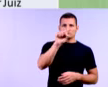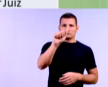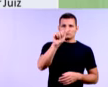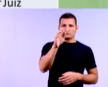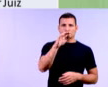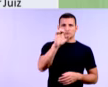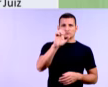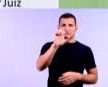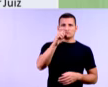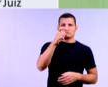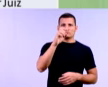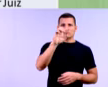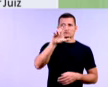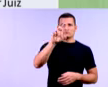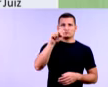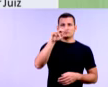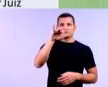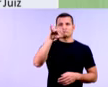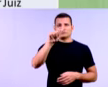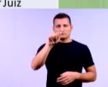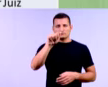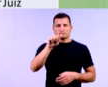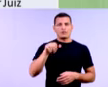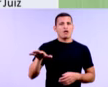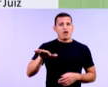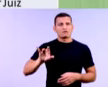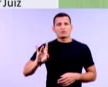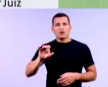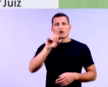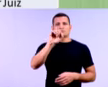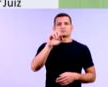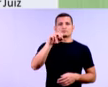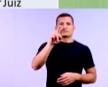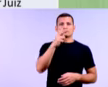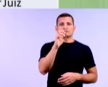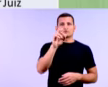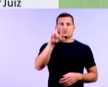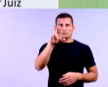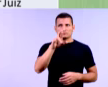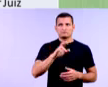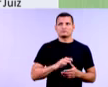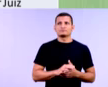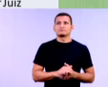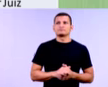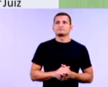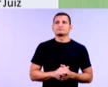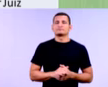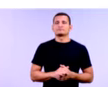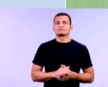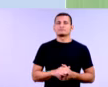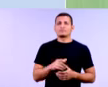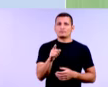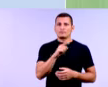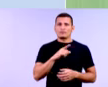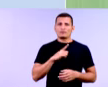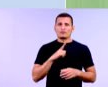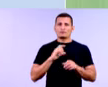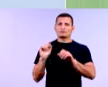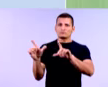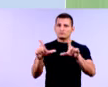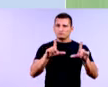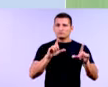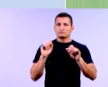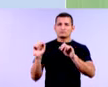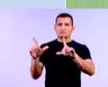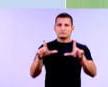senhor. As autoridades do Poder Judiciário a mesma coisa. Isso aqui, vocês terão esses slides que vocês poderão retomar.